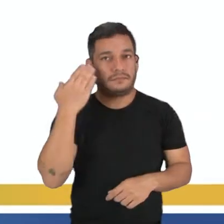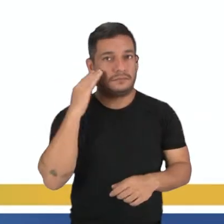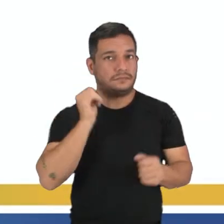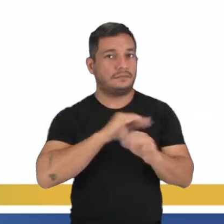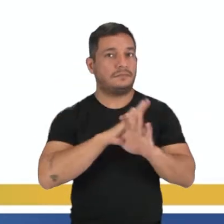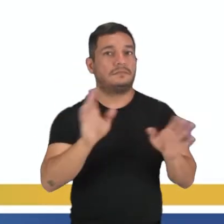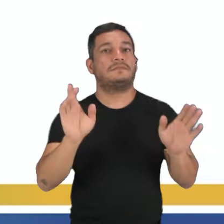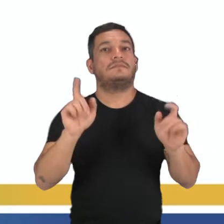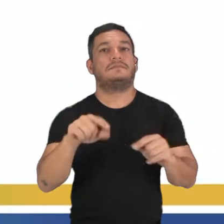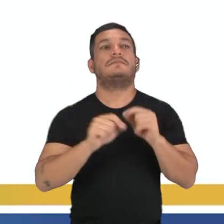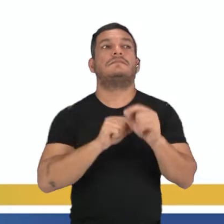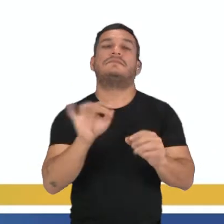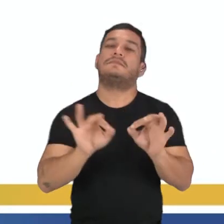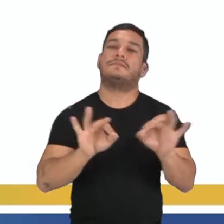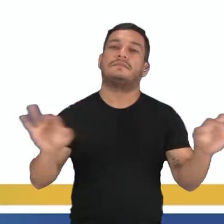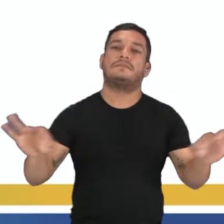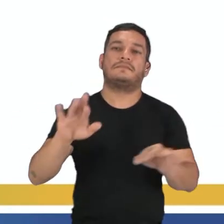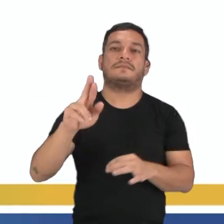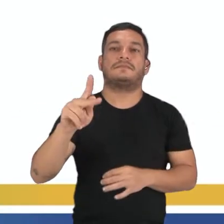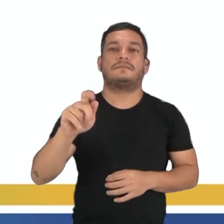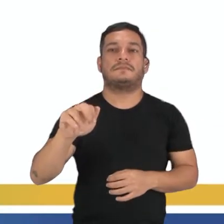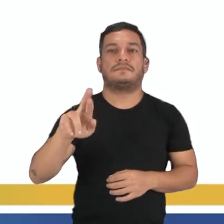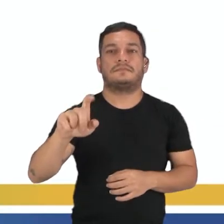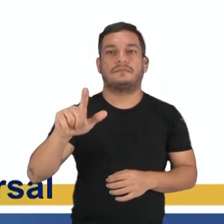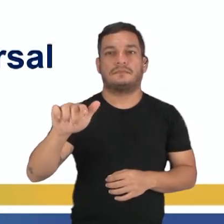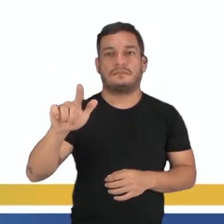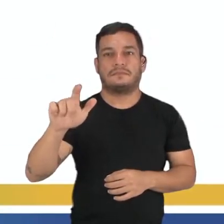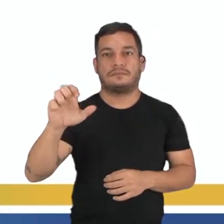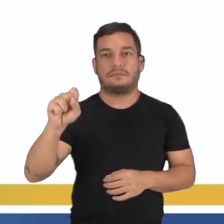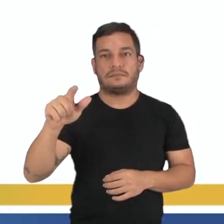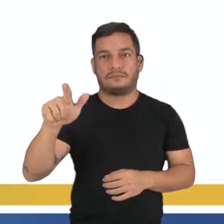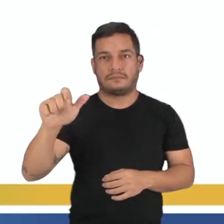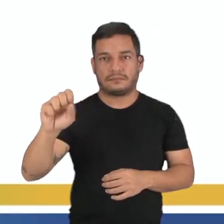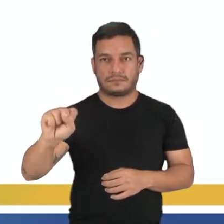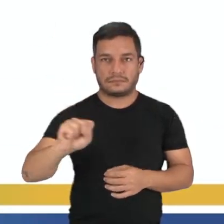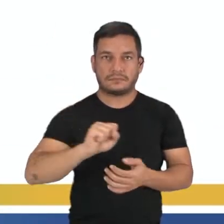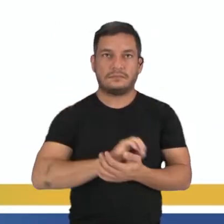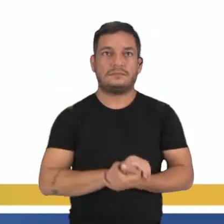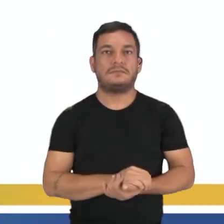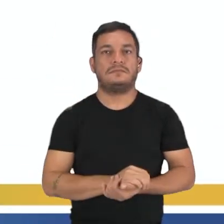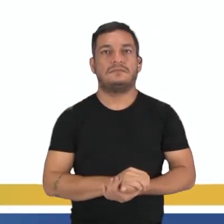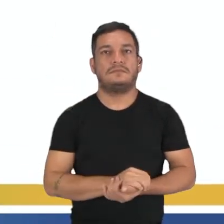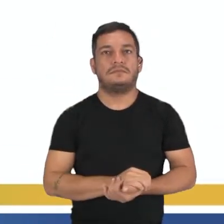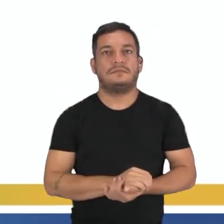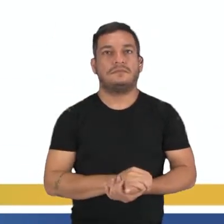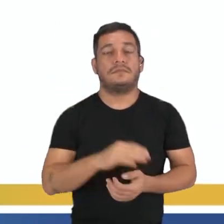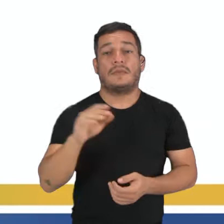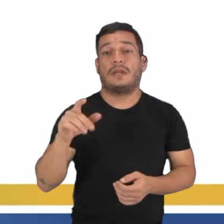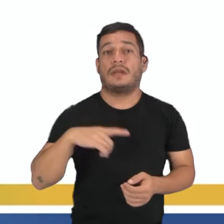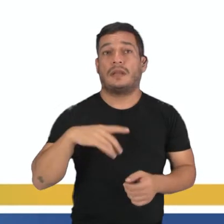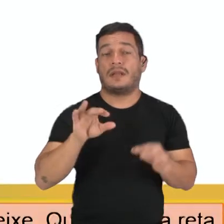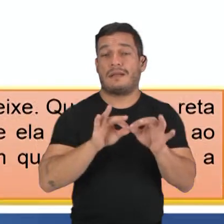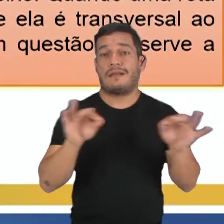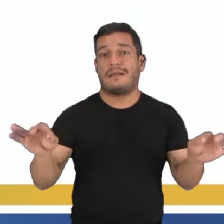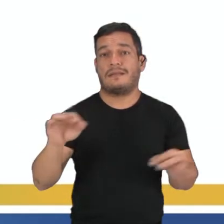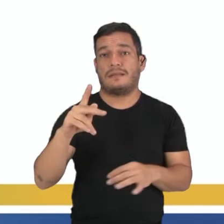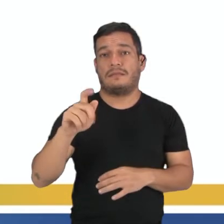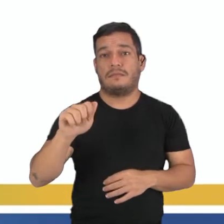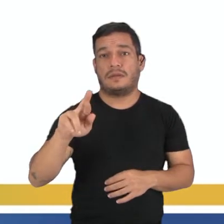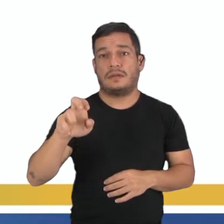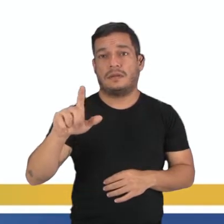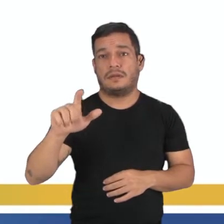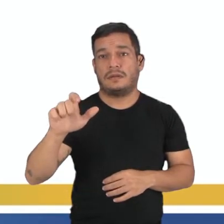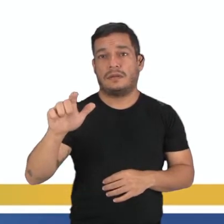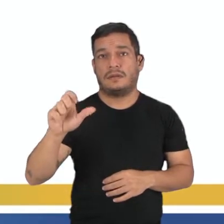elas tratam-se aí de retas paralelas, certo? Então, retas paralelas cortadas por uma transversal, o que